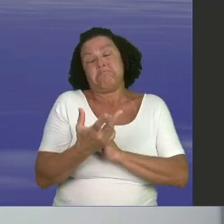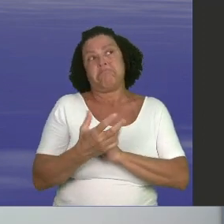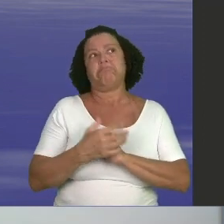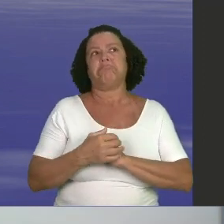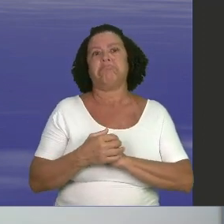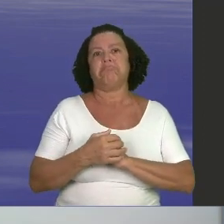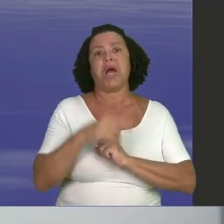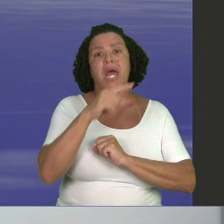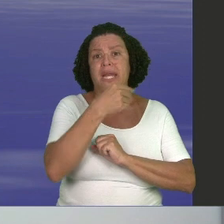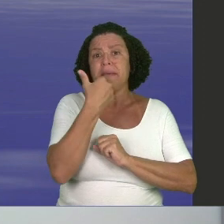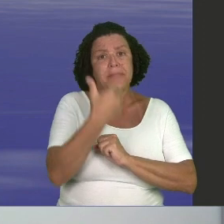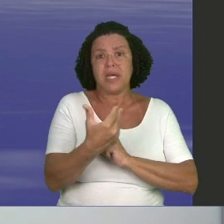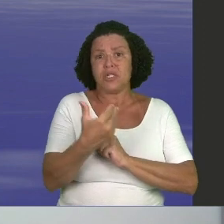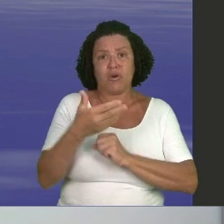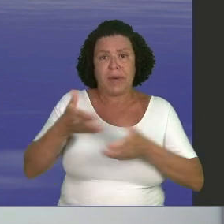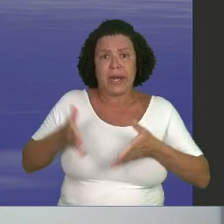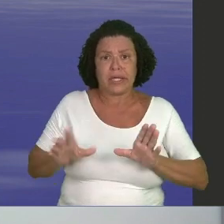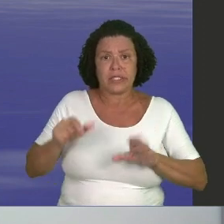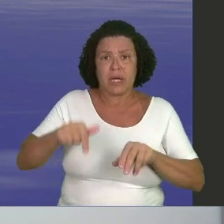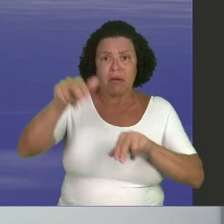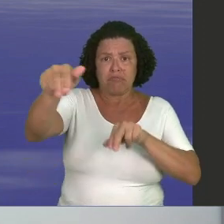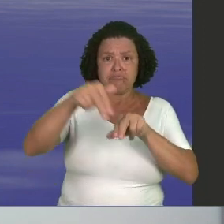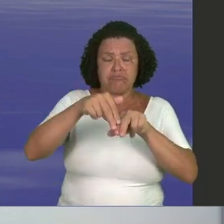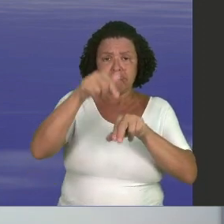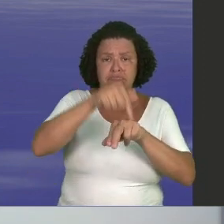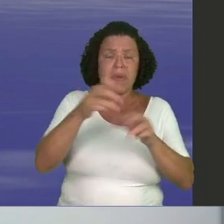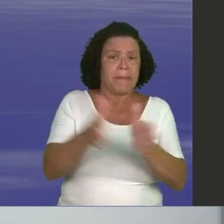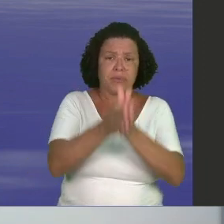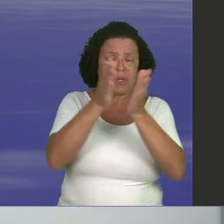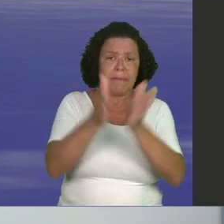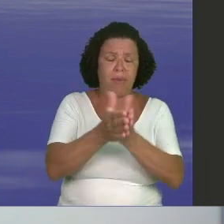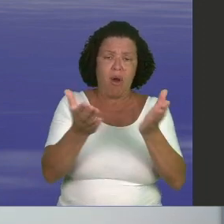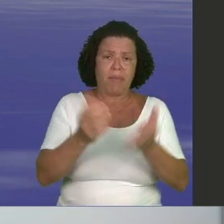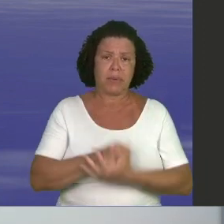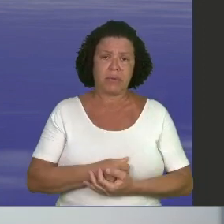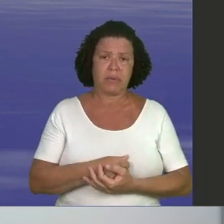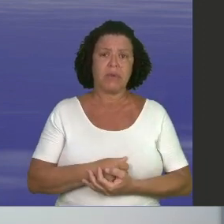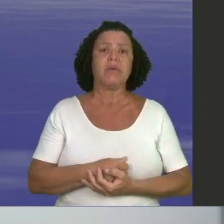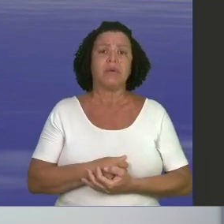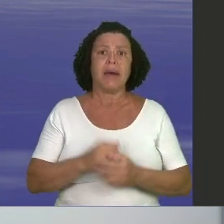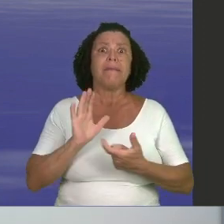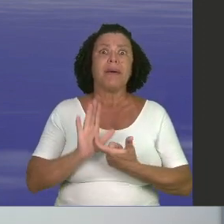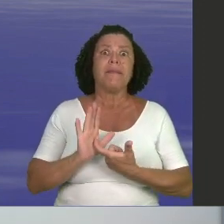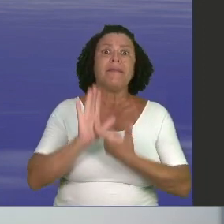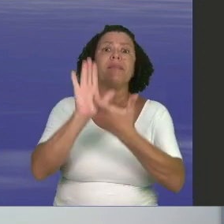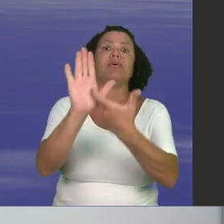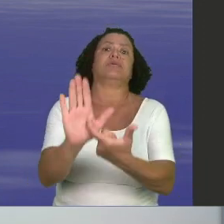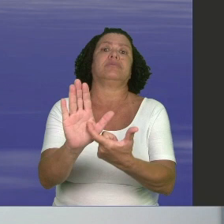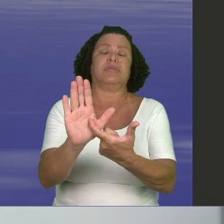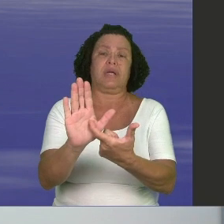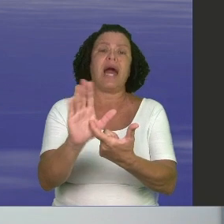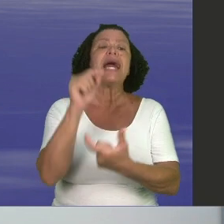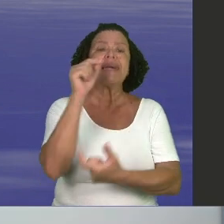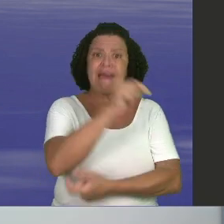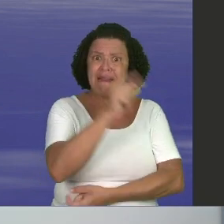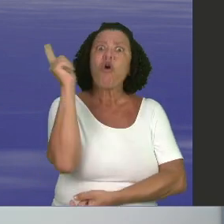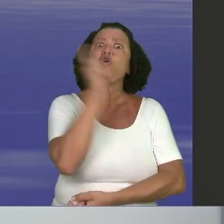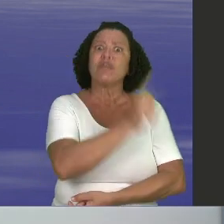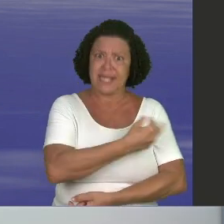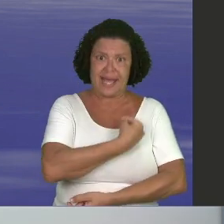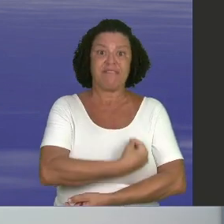mesmo pediu para passar por essa dificuldade para mostrar que ele consegue